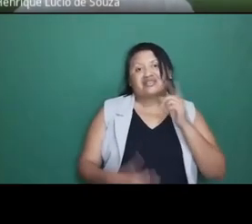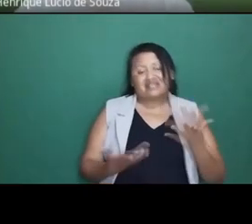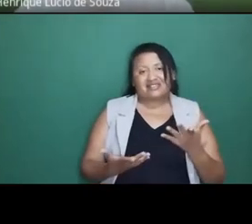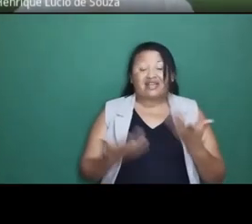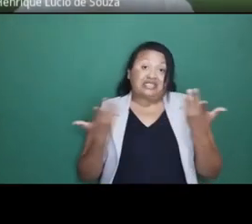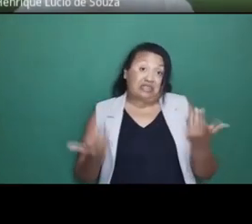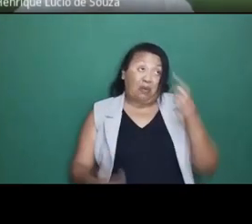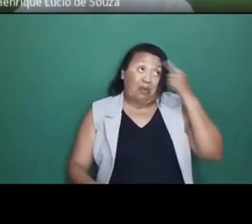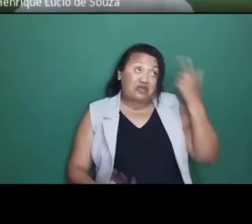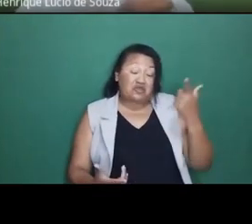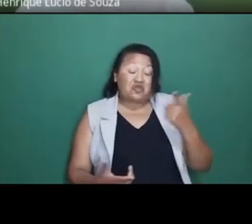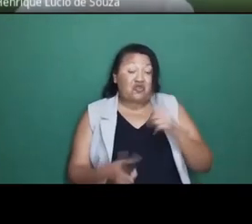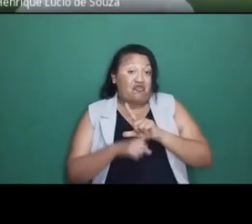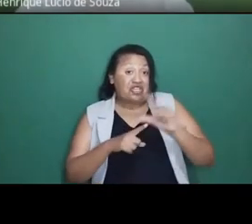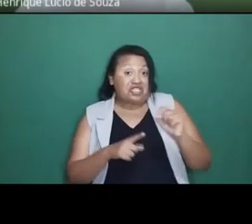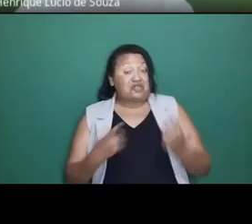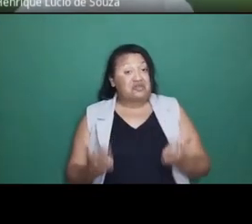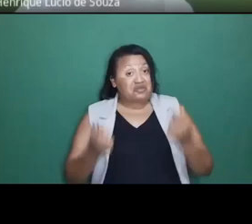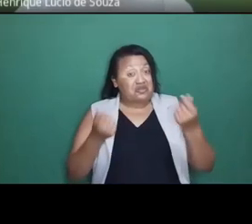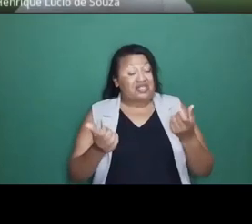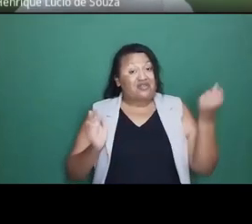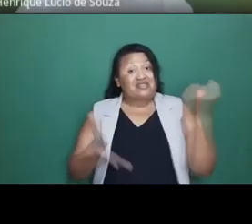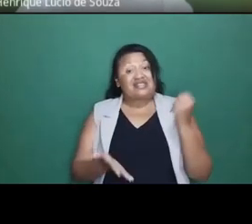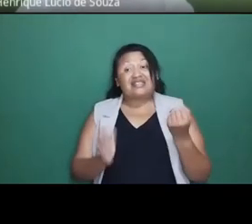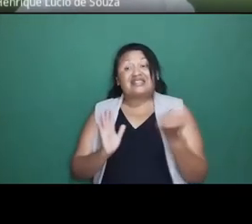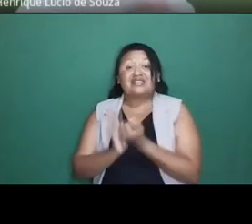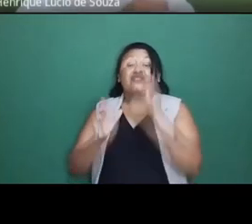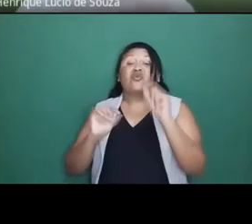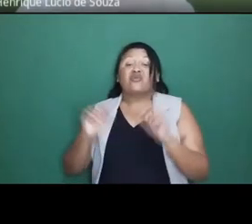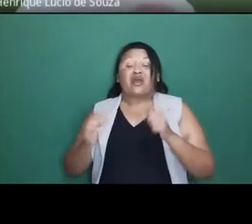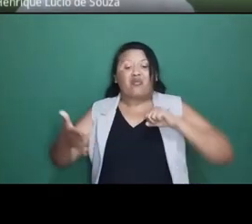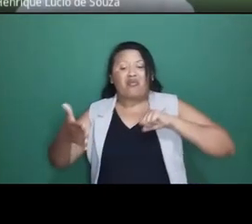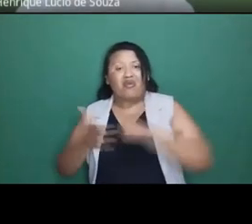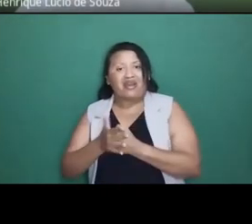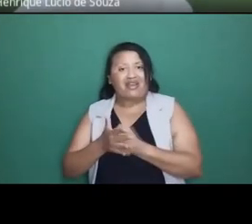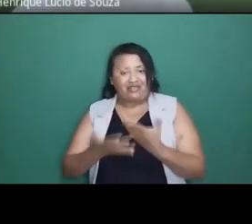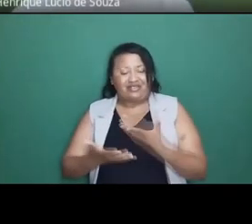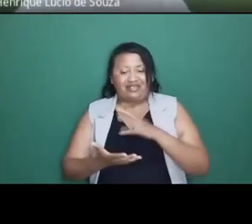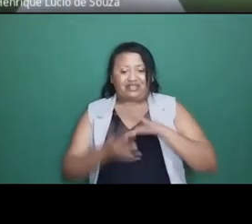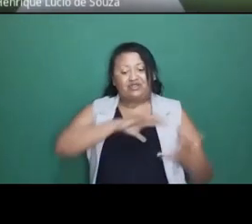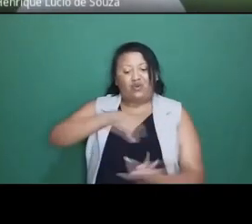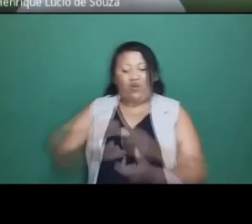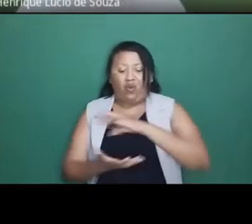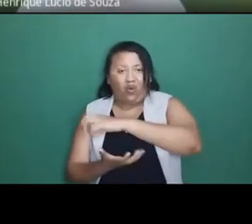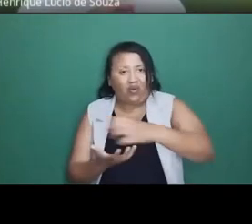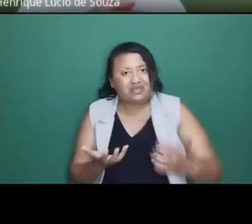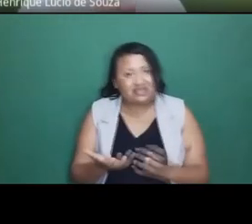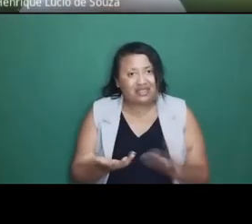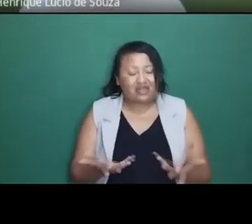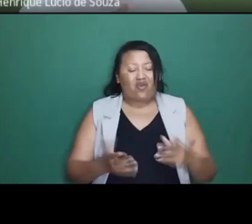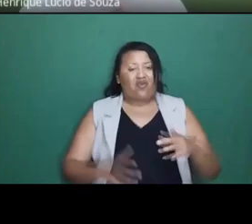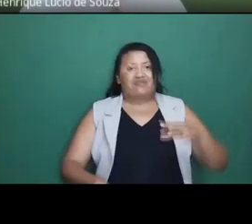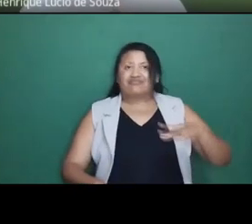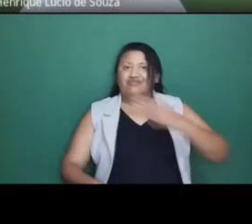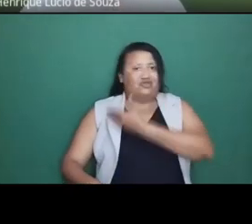decretou em 1806 o bloqueio continental o governo Português não pretendia aderir ao